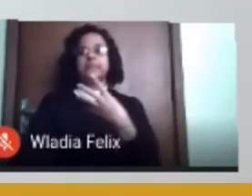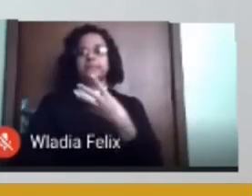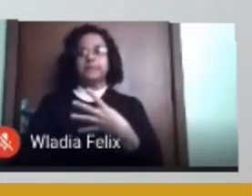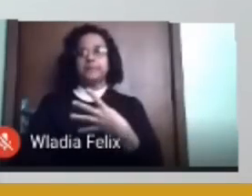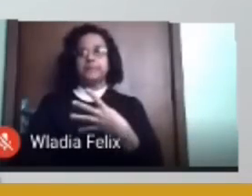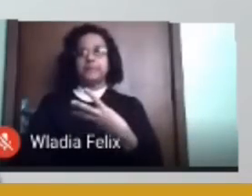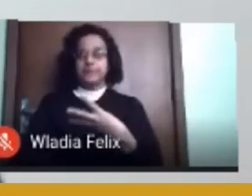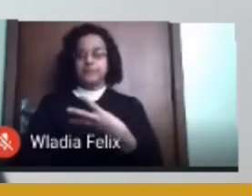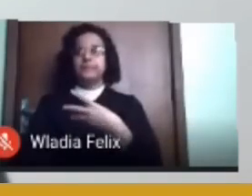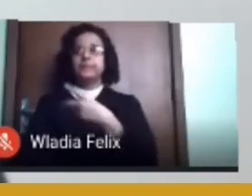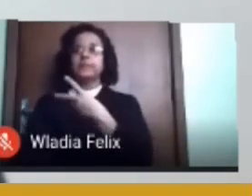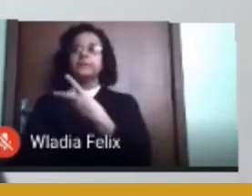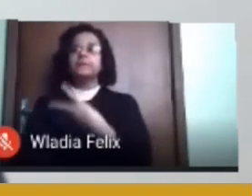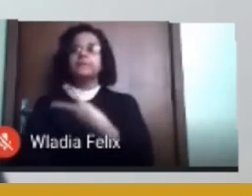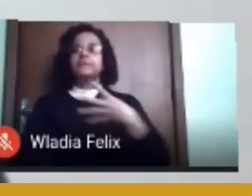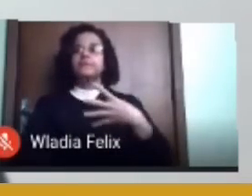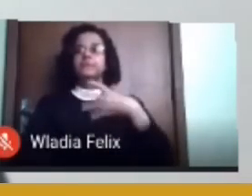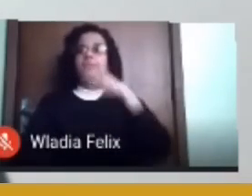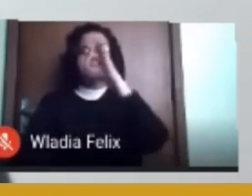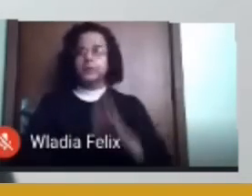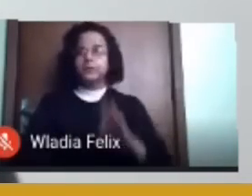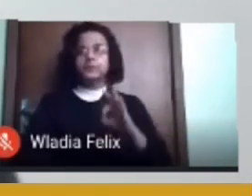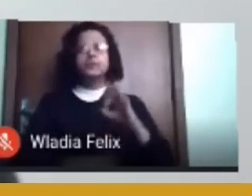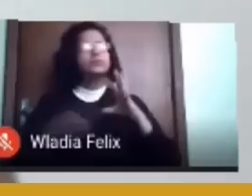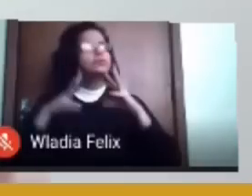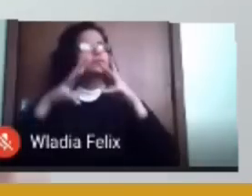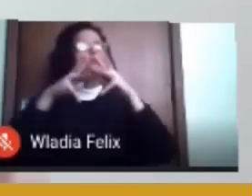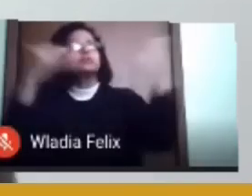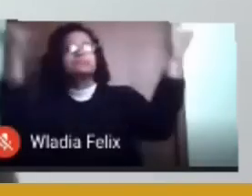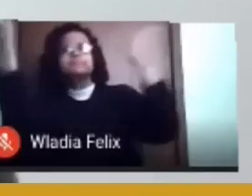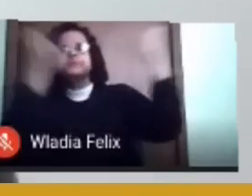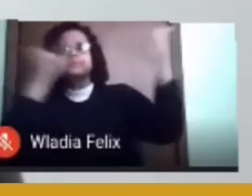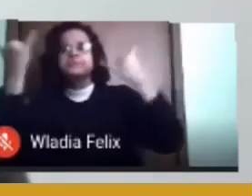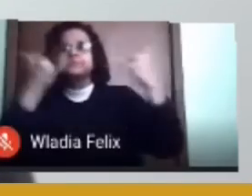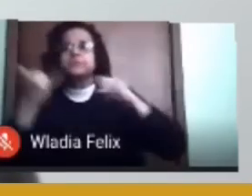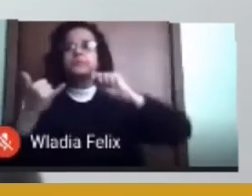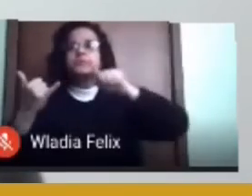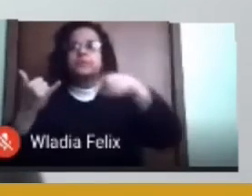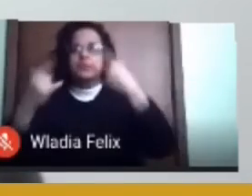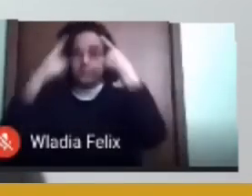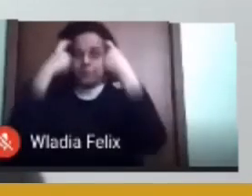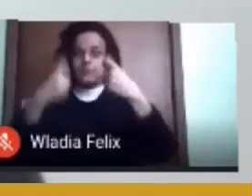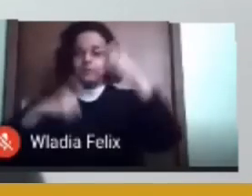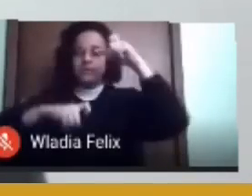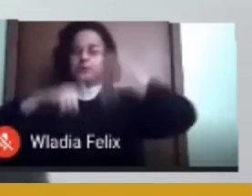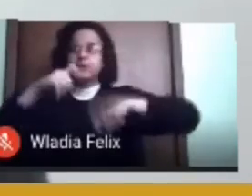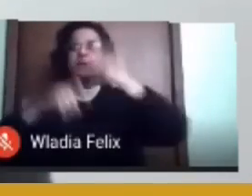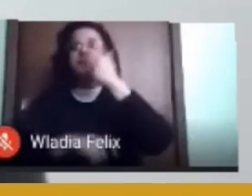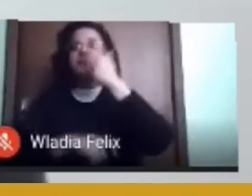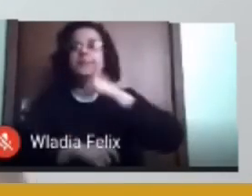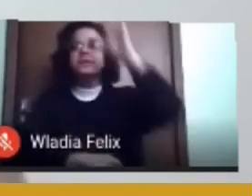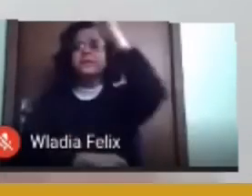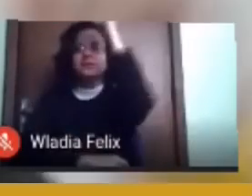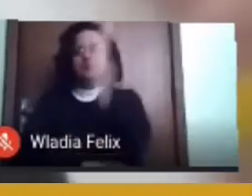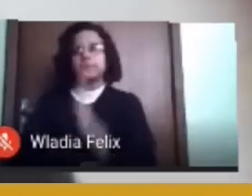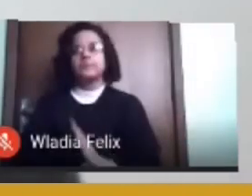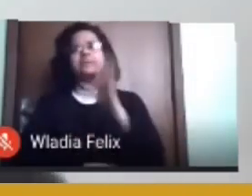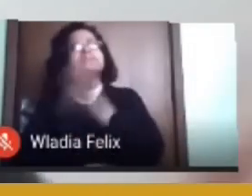sexual contra crianças e adolescentes. Então, nós não estamos falando apenas daqueles casos de violência sexual do Norte,